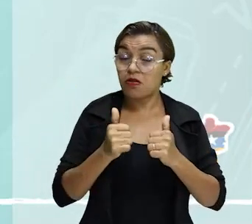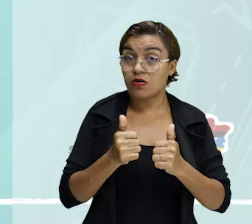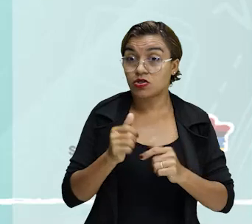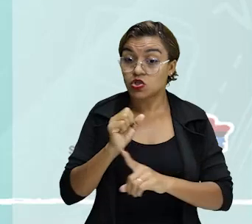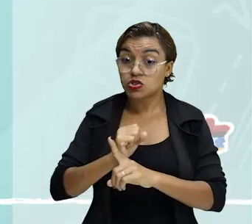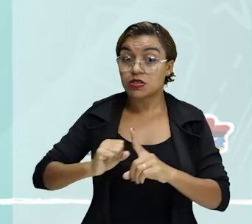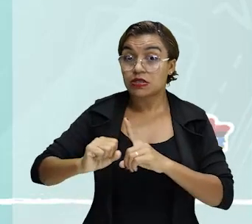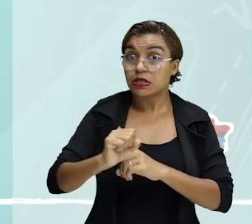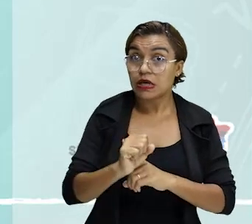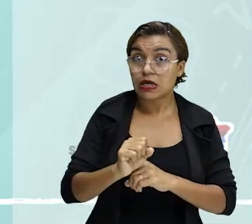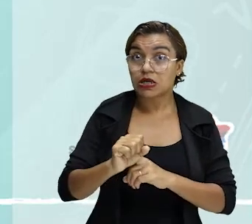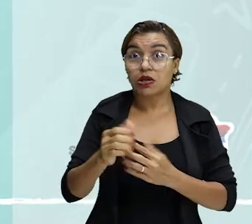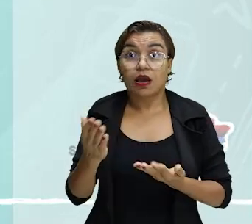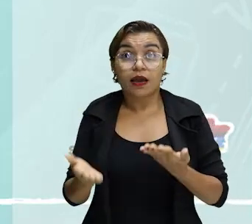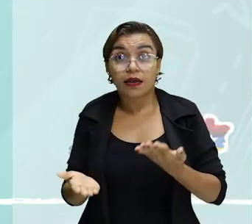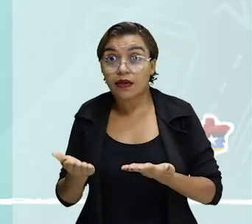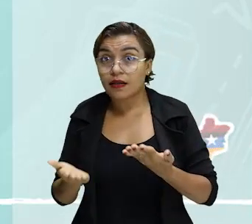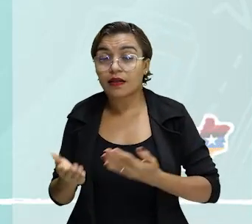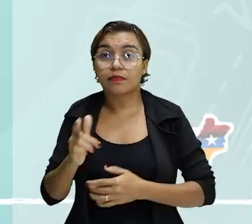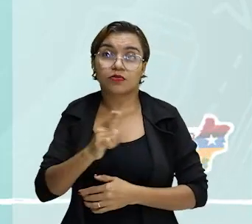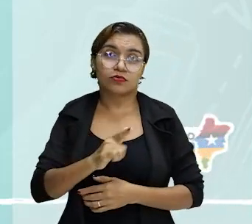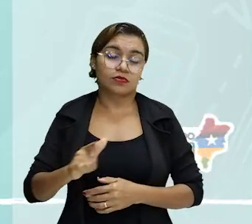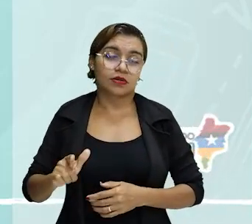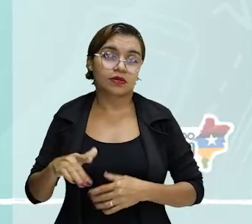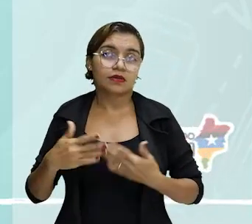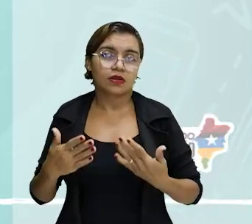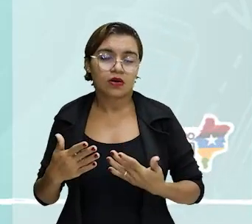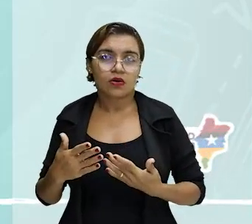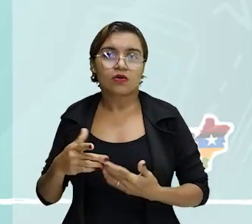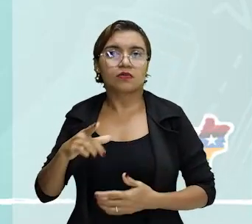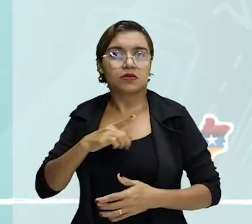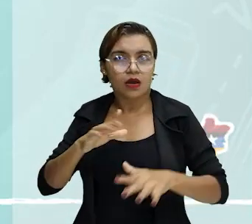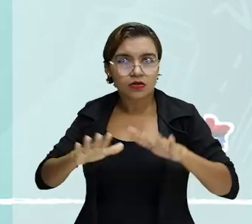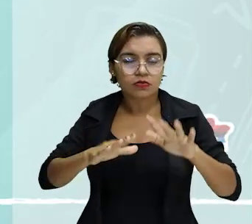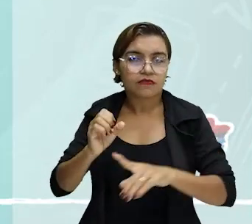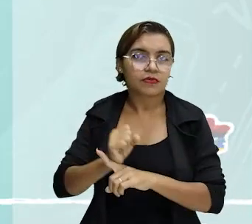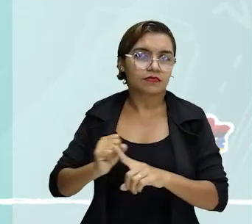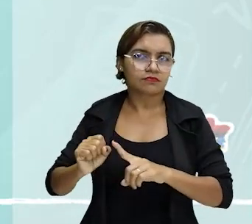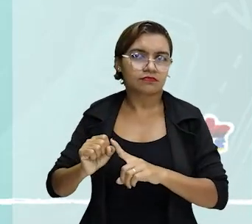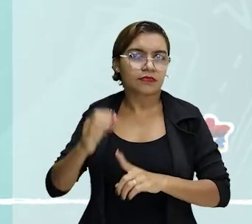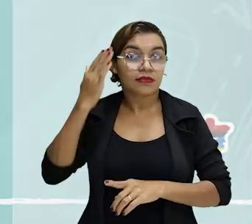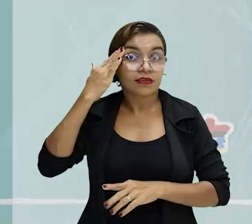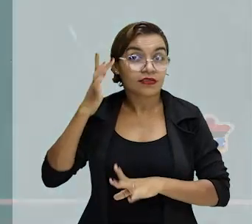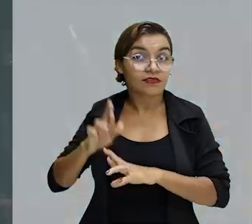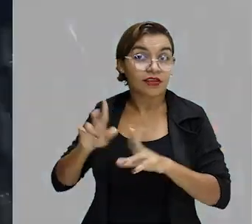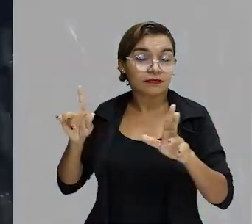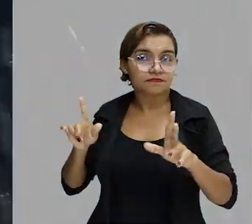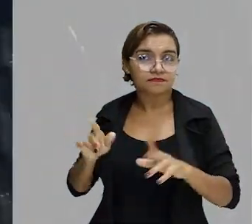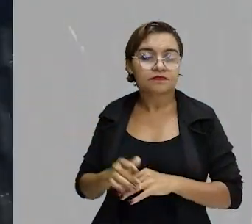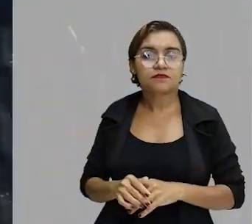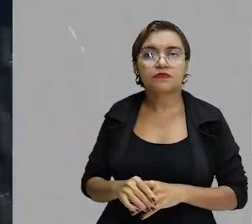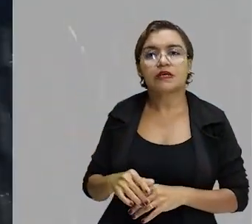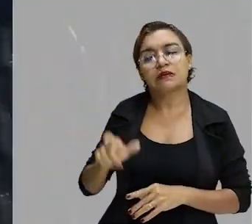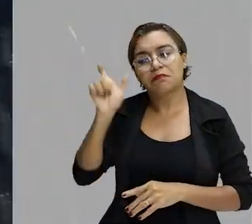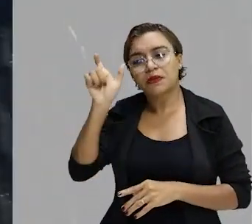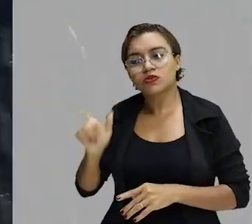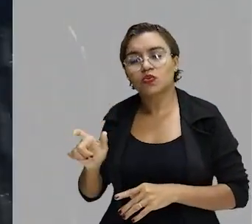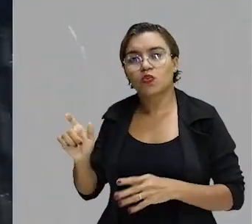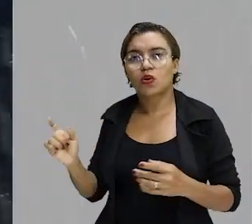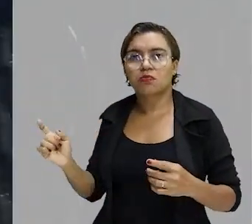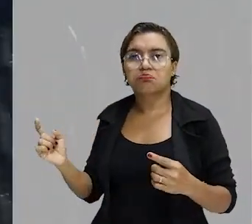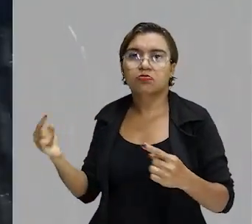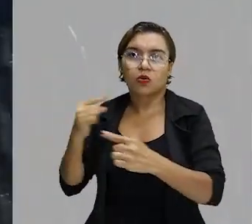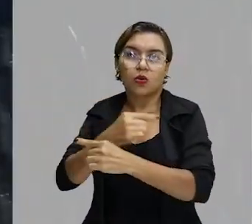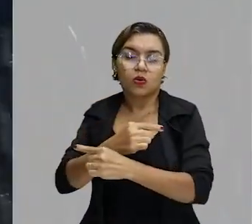que não está em equilíbrio. E por isso eles existem. Entendeu a diferença? Quem é contra defende